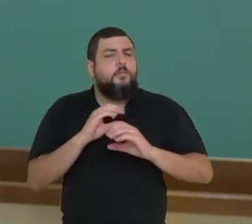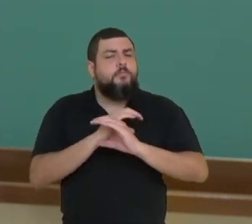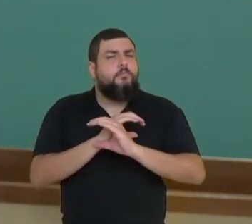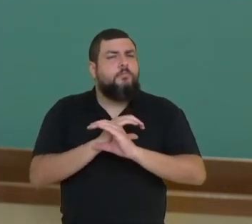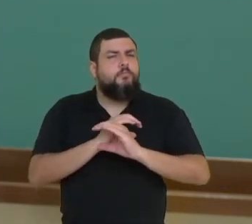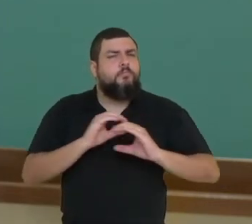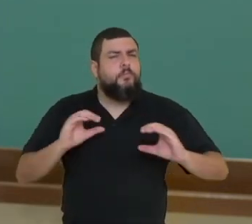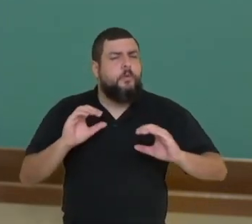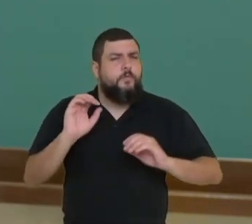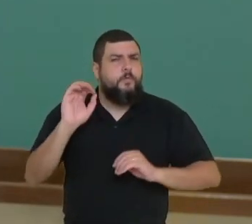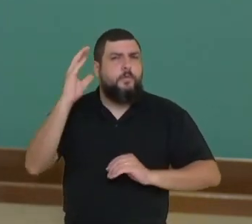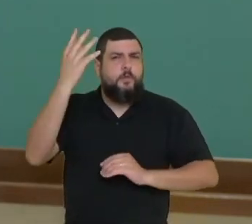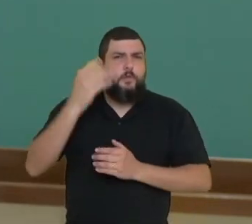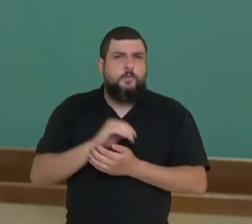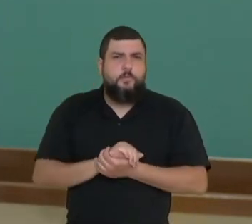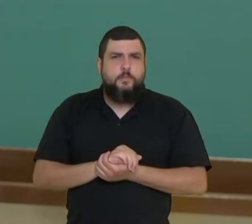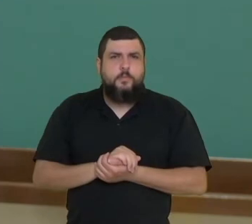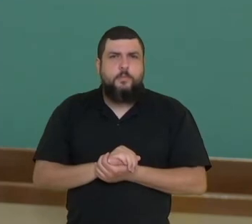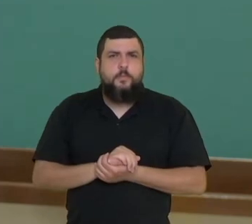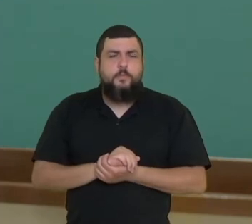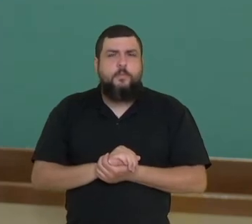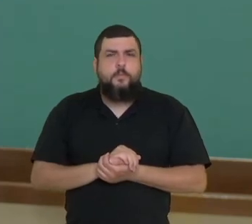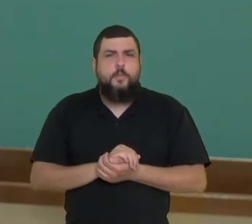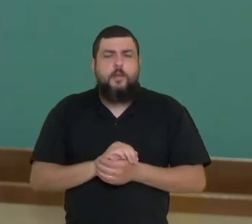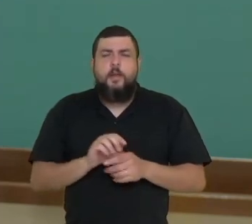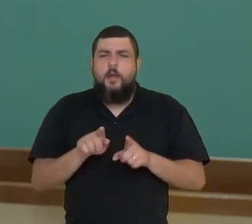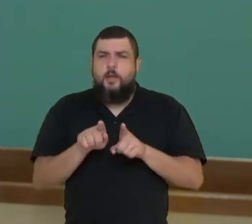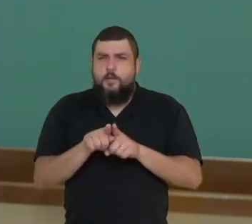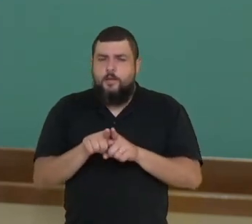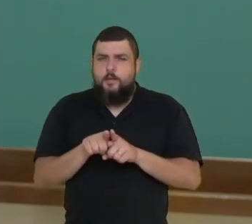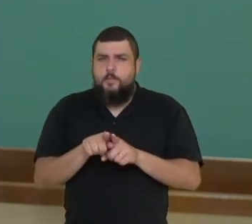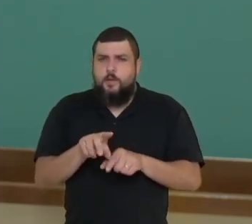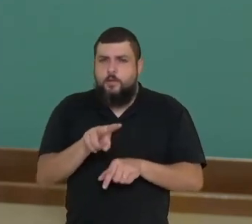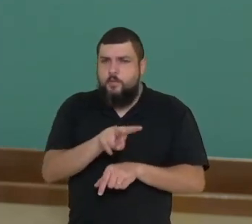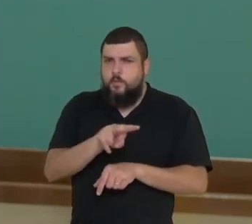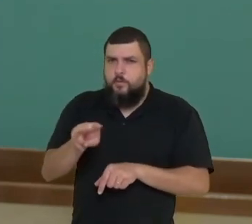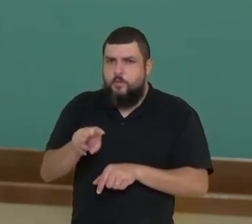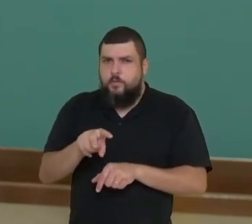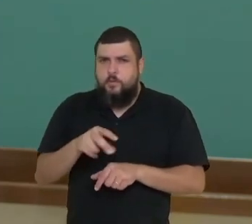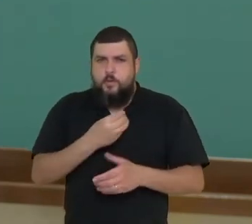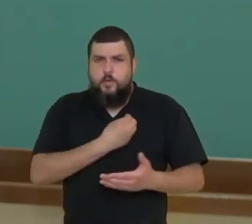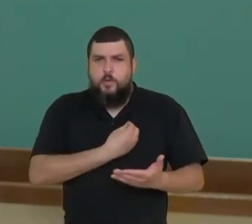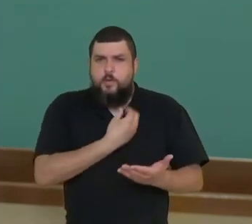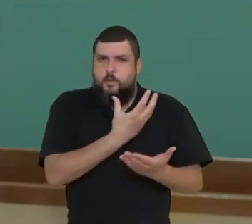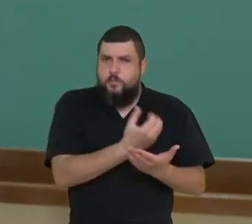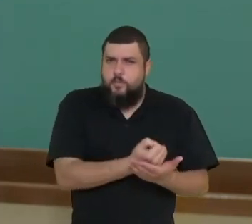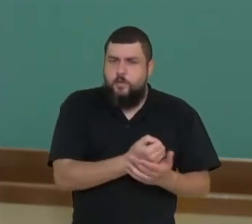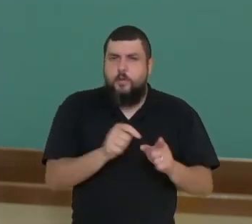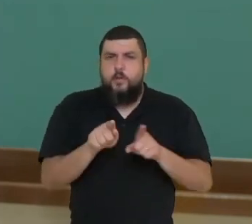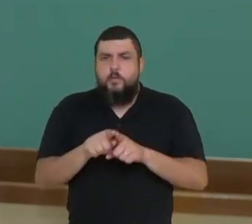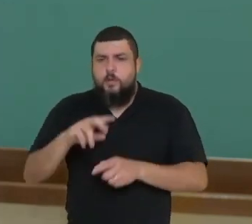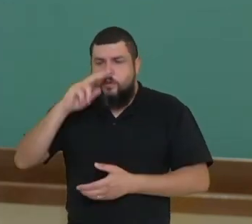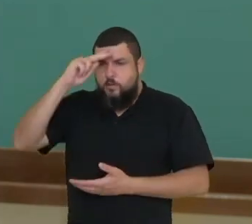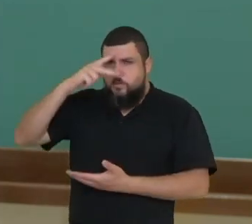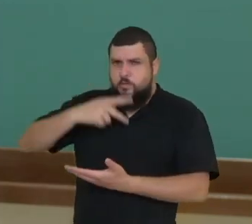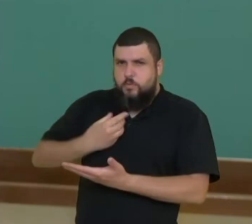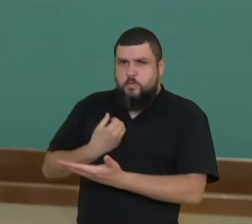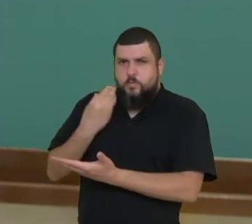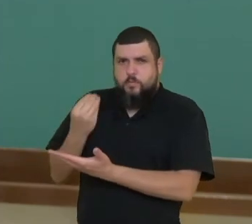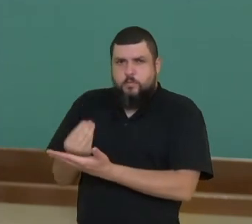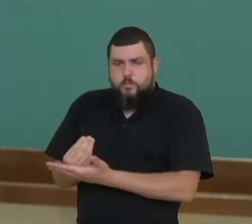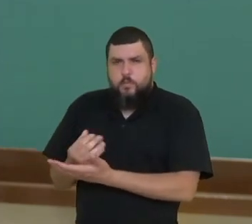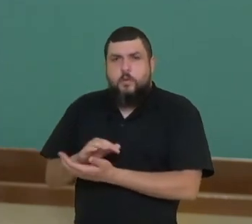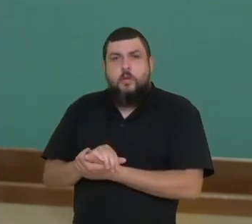Então, aqui também entram em ambas, né? Além da diferença, eu tenho que me preocupar com o quê?